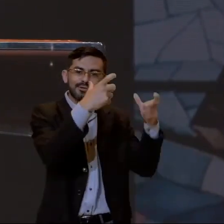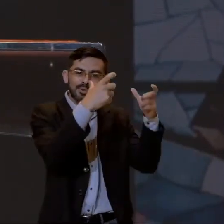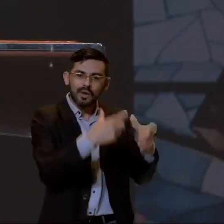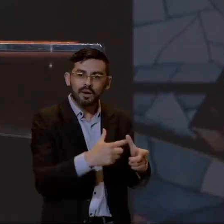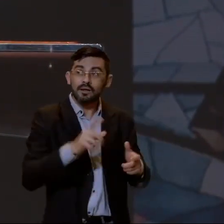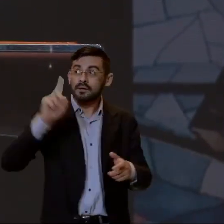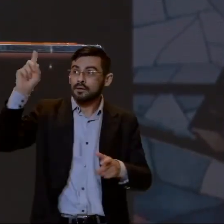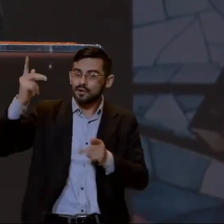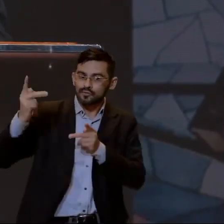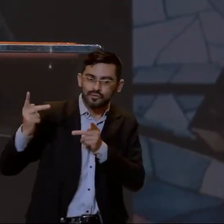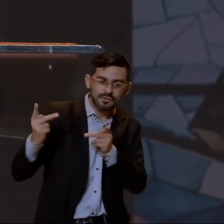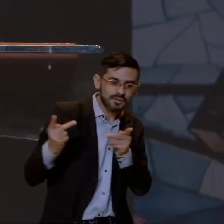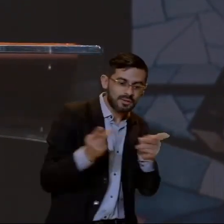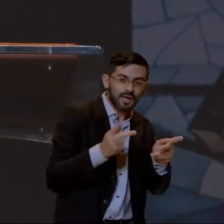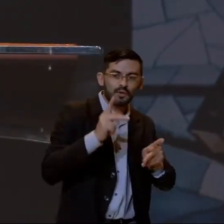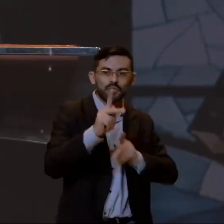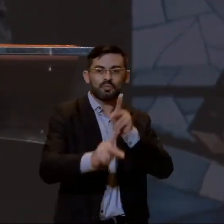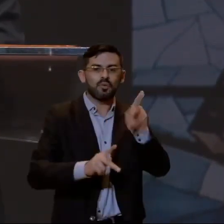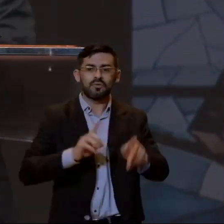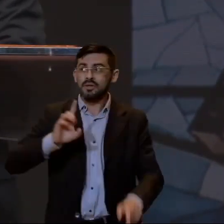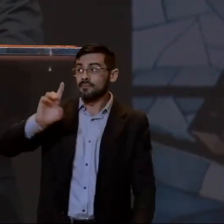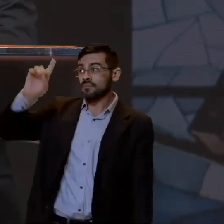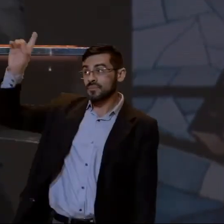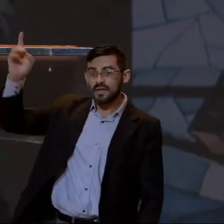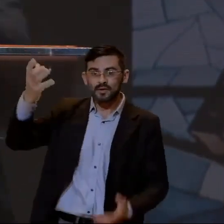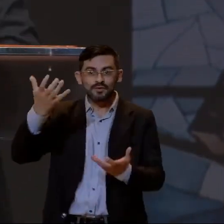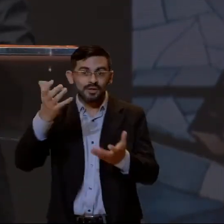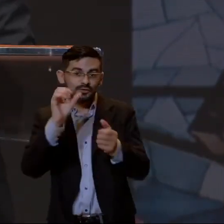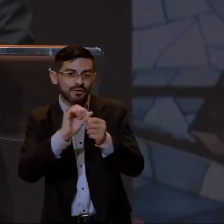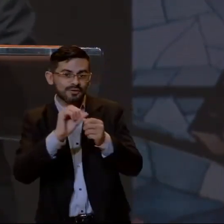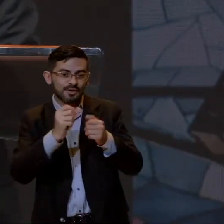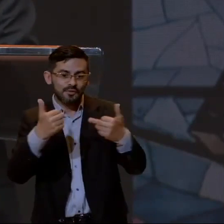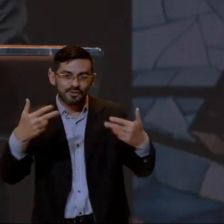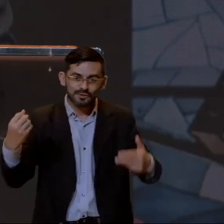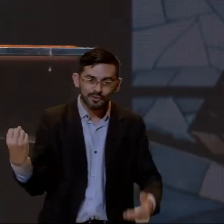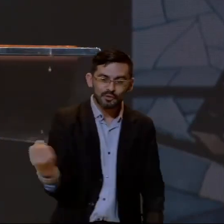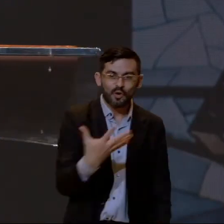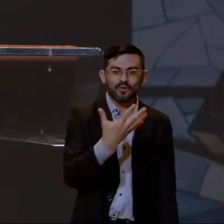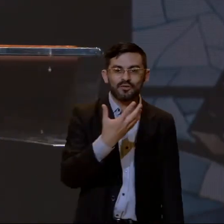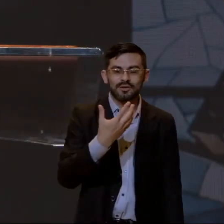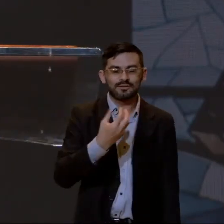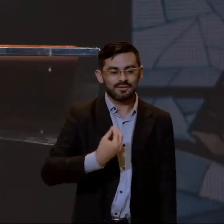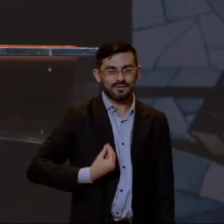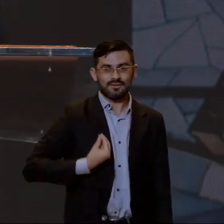está visitando o seu povo, Deus está querendo fazer algo novo na nossa vida.